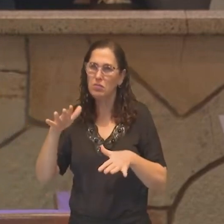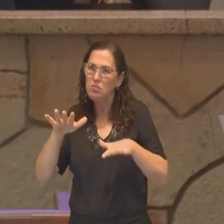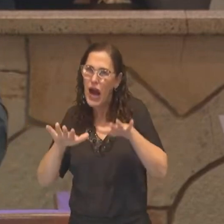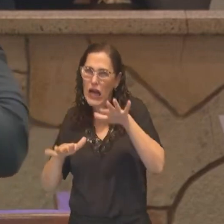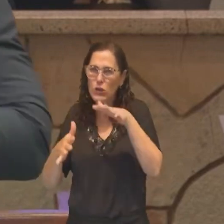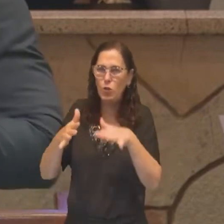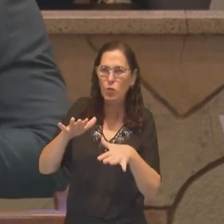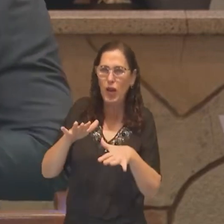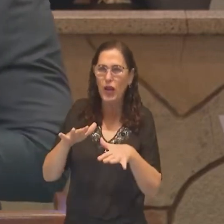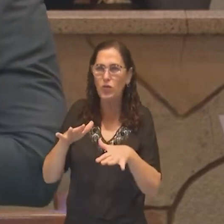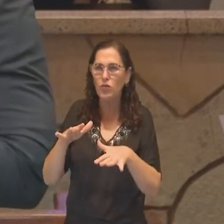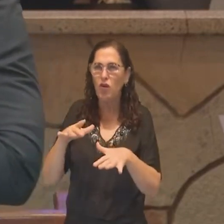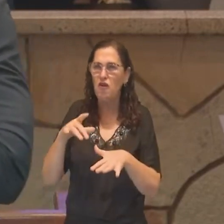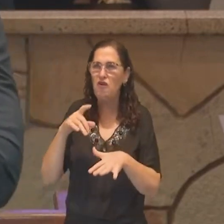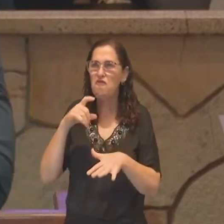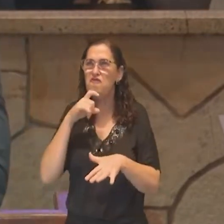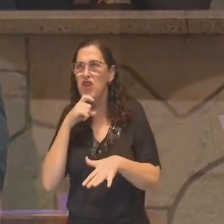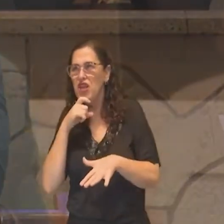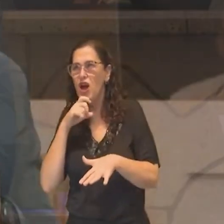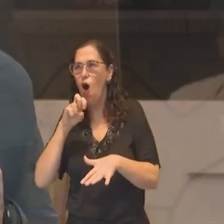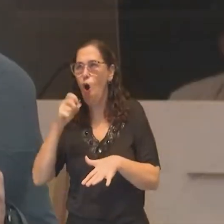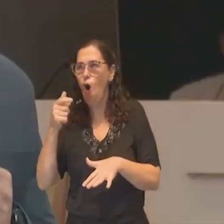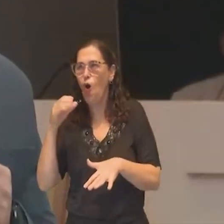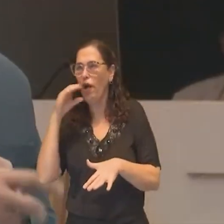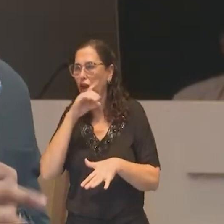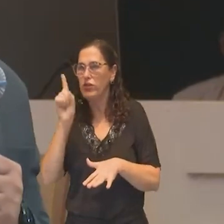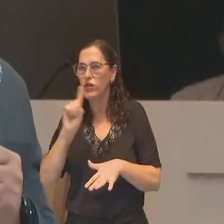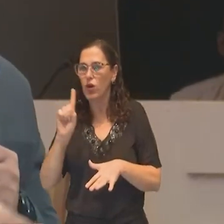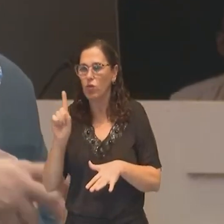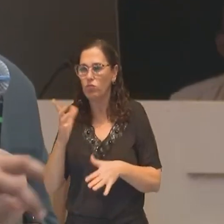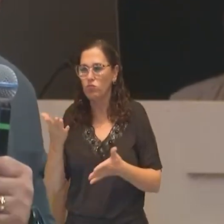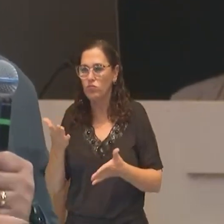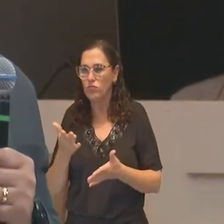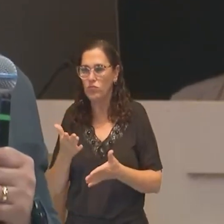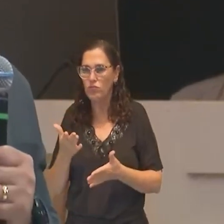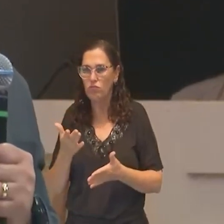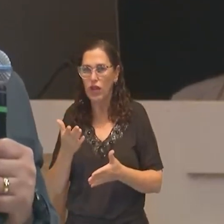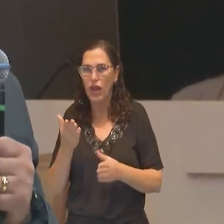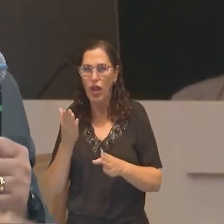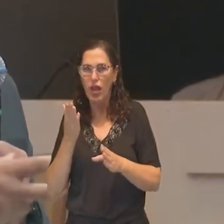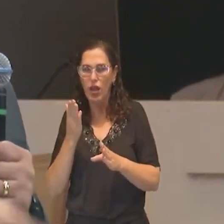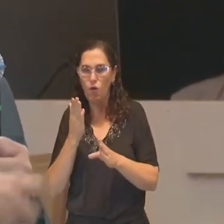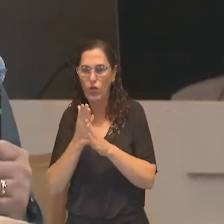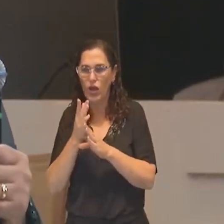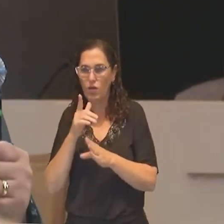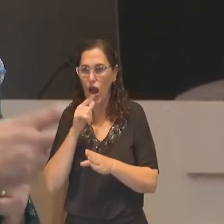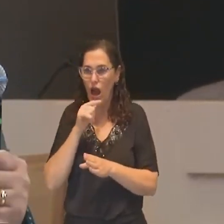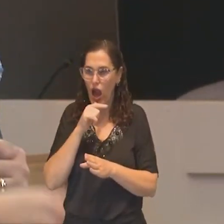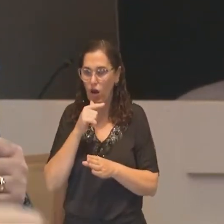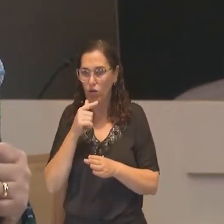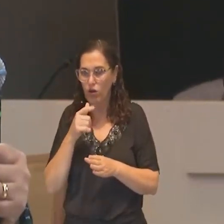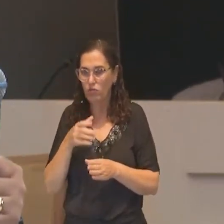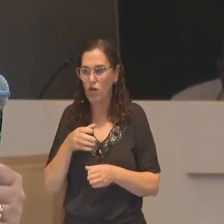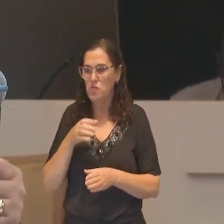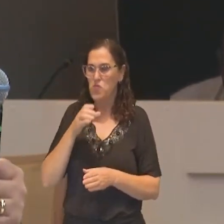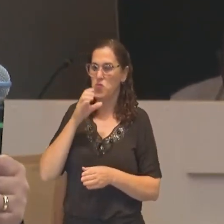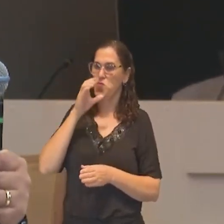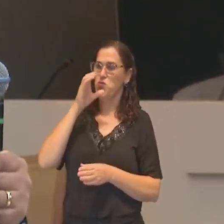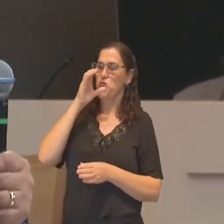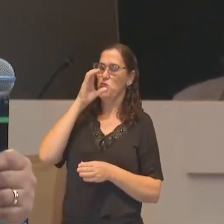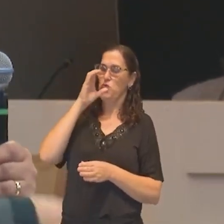E alguém até relata que talvez a quantidade de minerais que era encontrada naquela água, quando algumas pessoas tomavam daquela